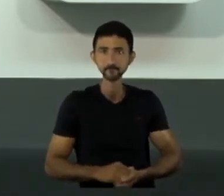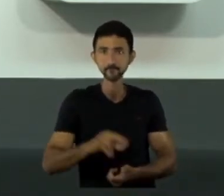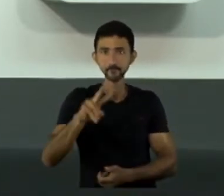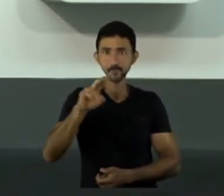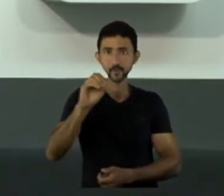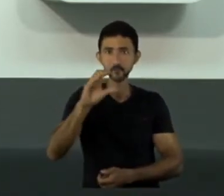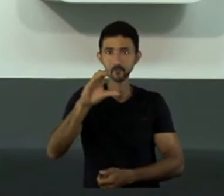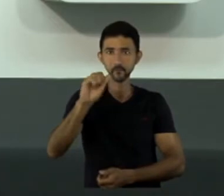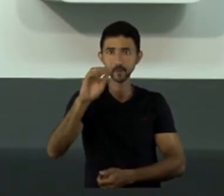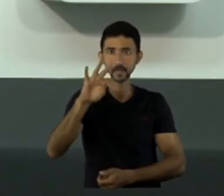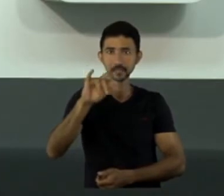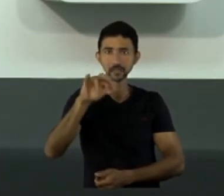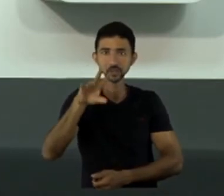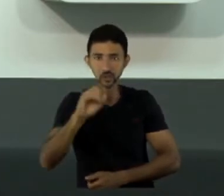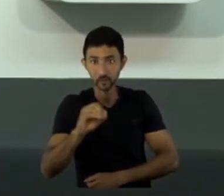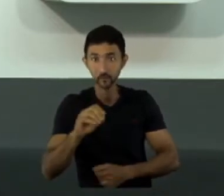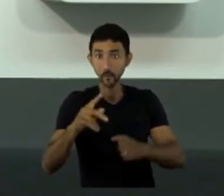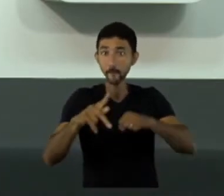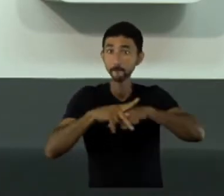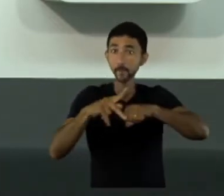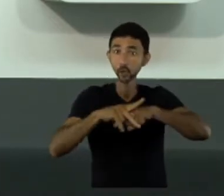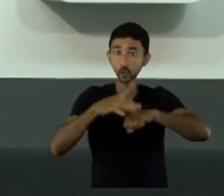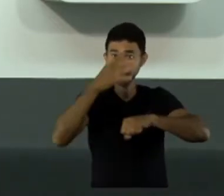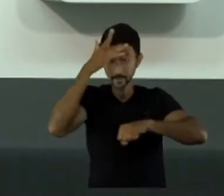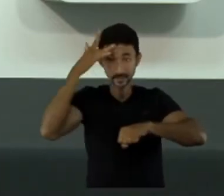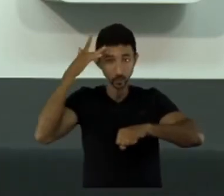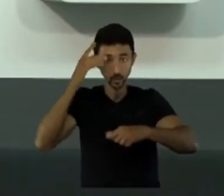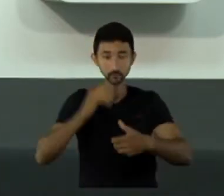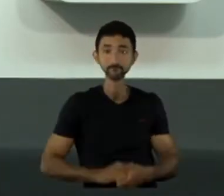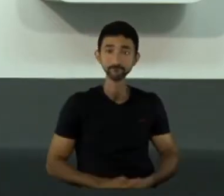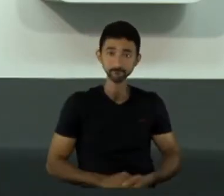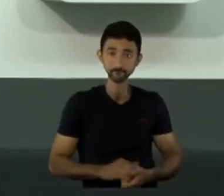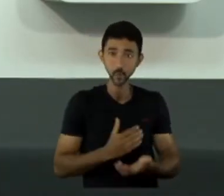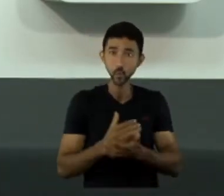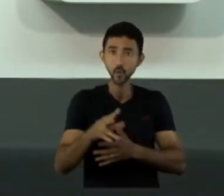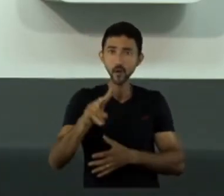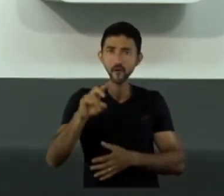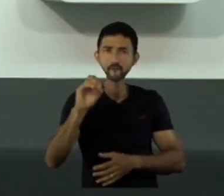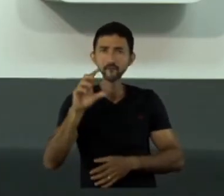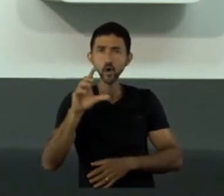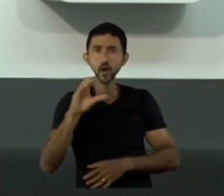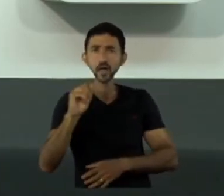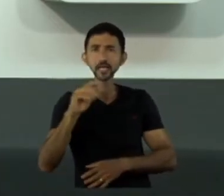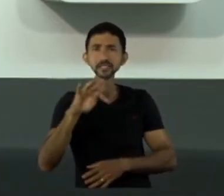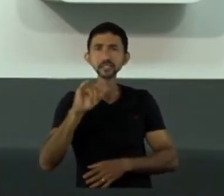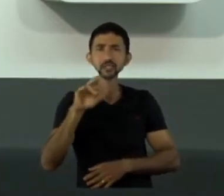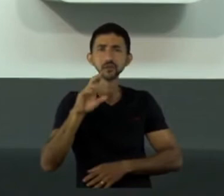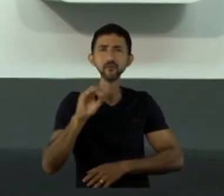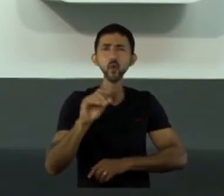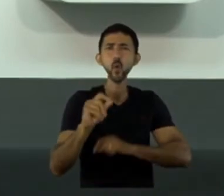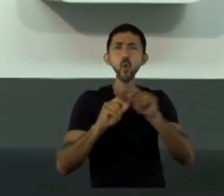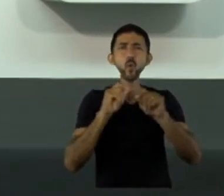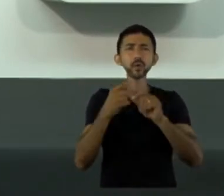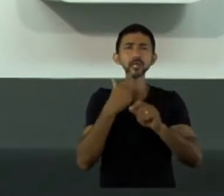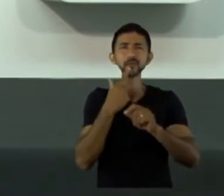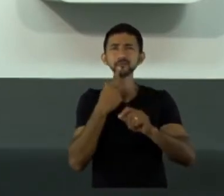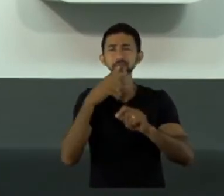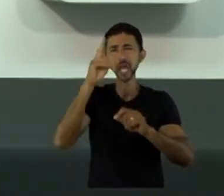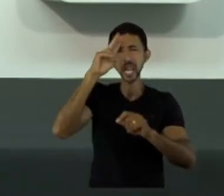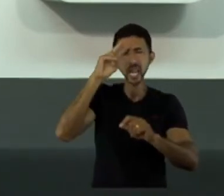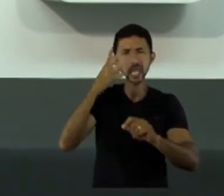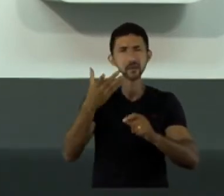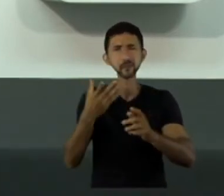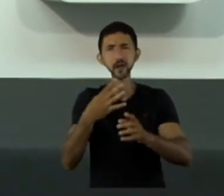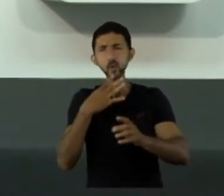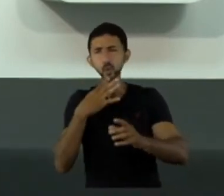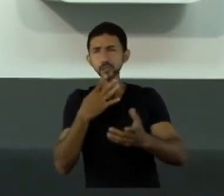e pronomes pessoais. Nós vamos iniciar pelo vocativo. Você já ouviu falar em vocativo? Você lembra ou já ouviu